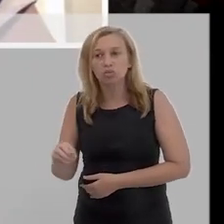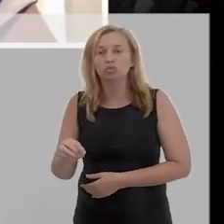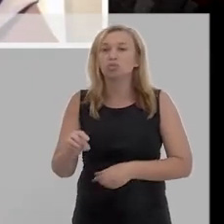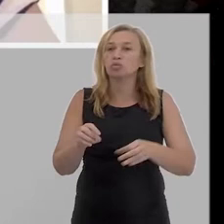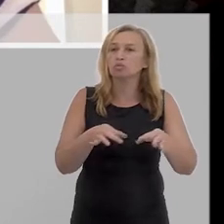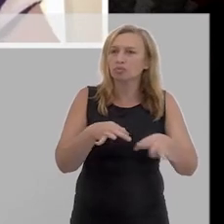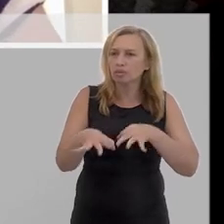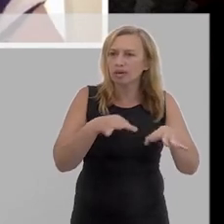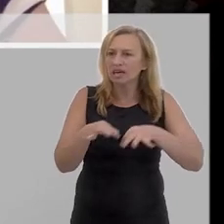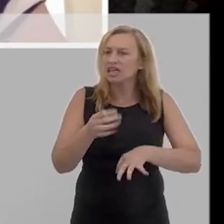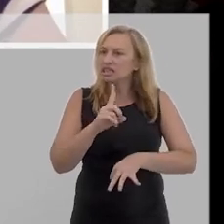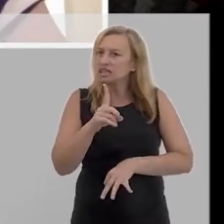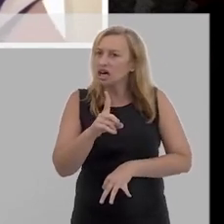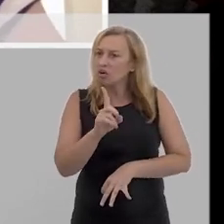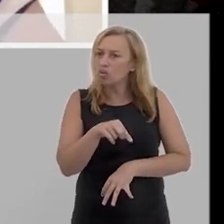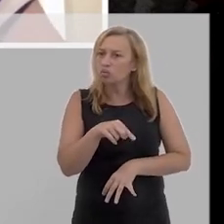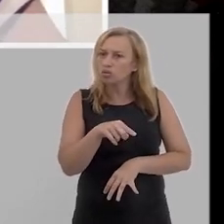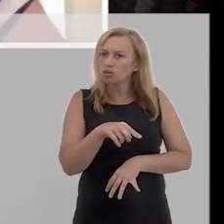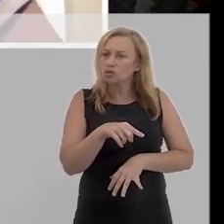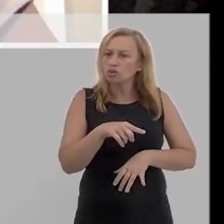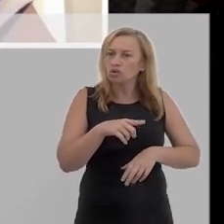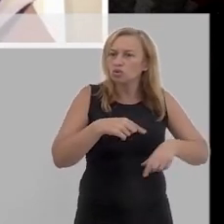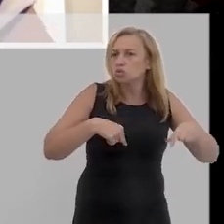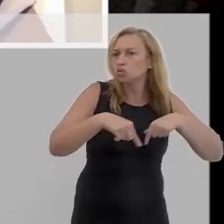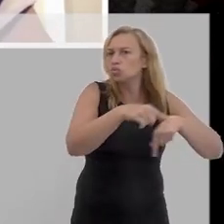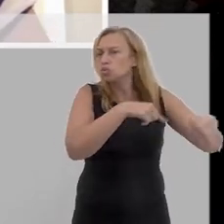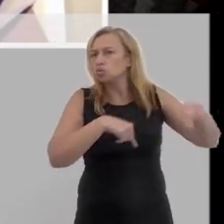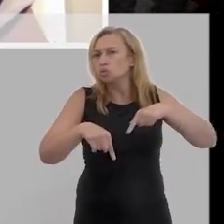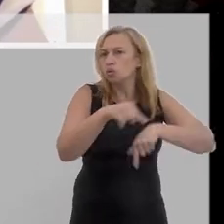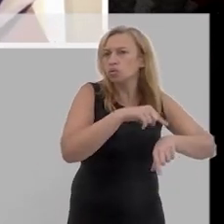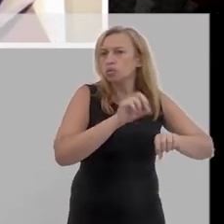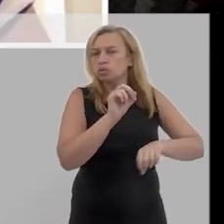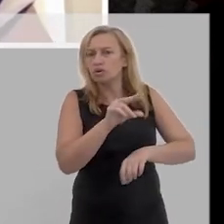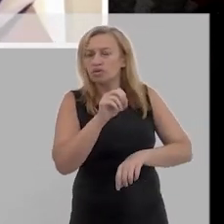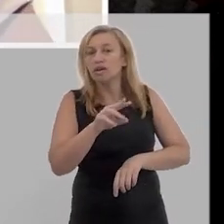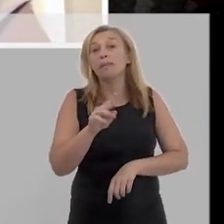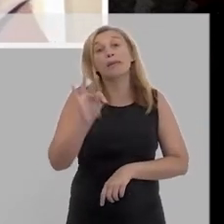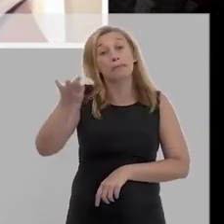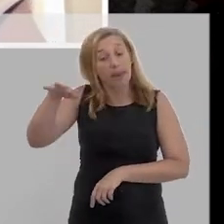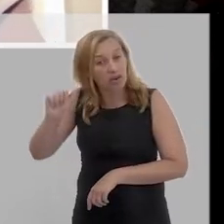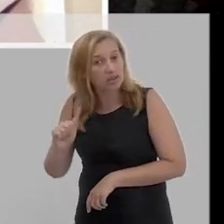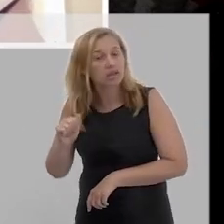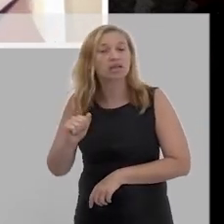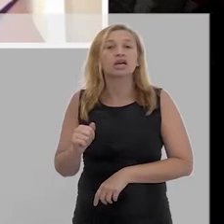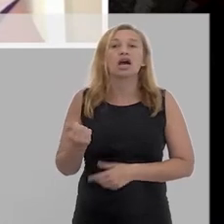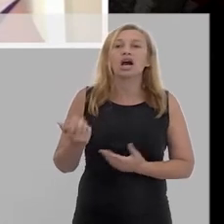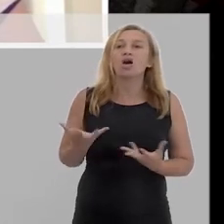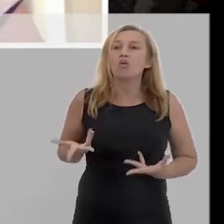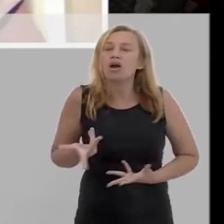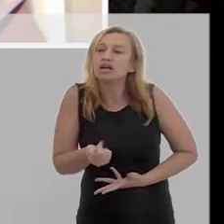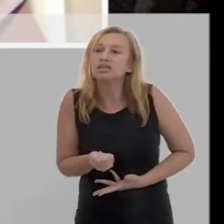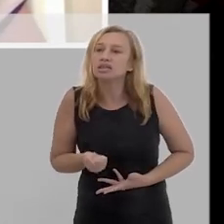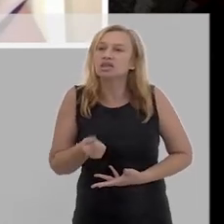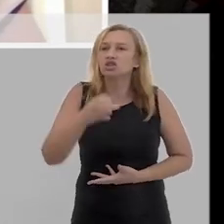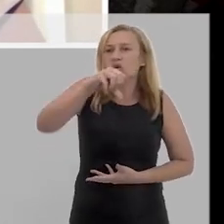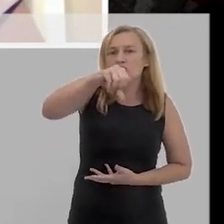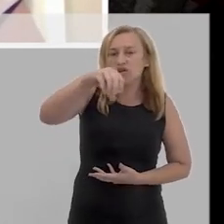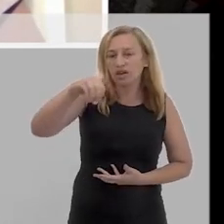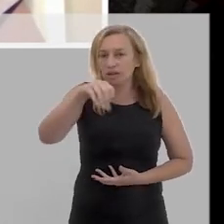feito não no ambiente de circulação de Ômicron, mas de Delta, né? Então, a eficácia foi